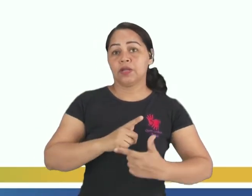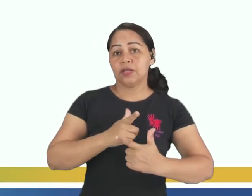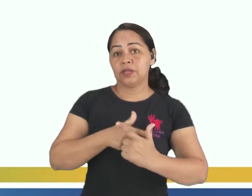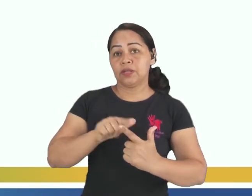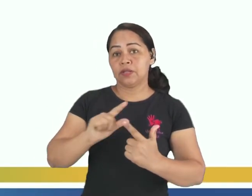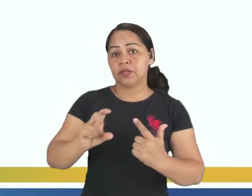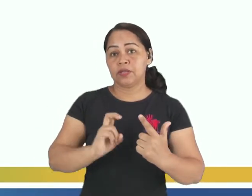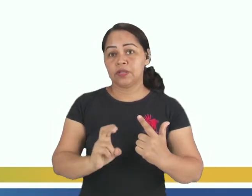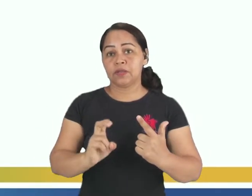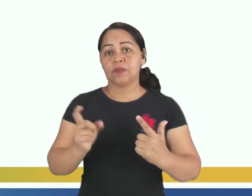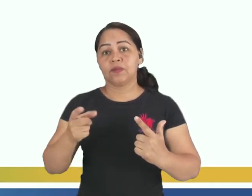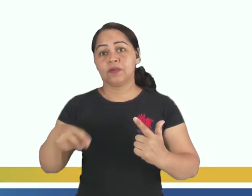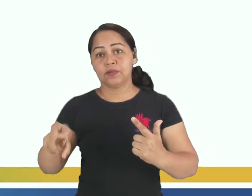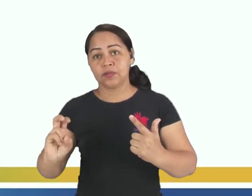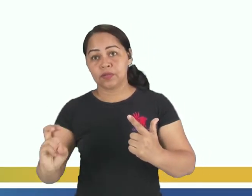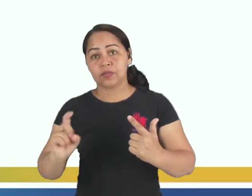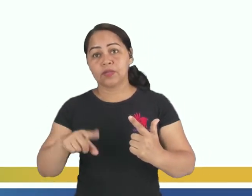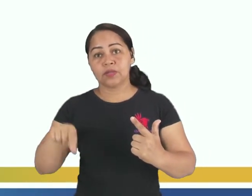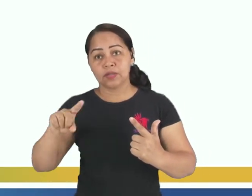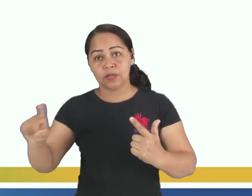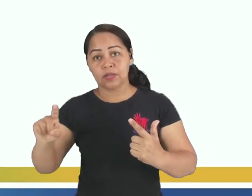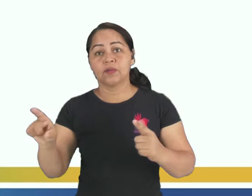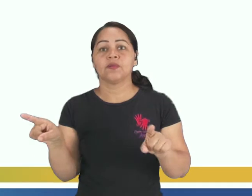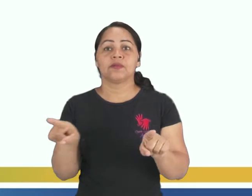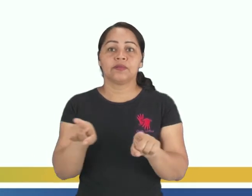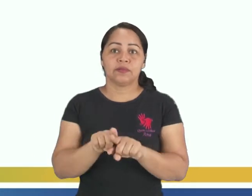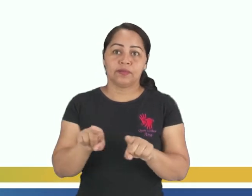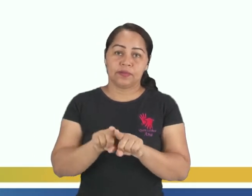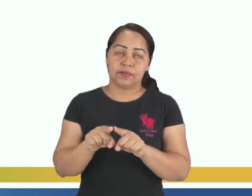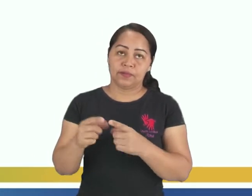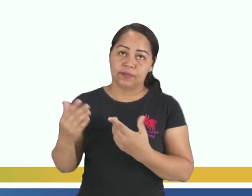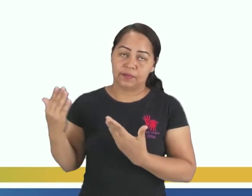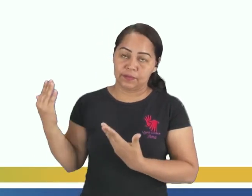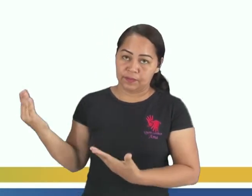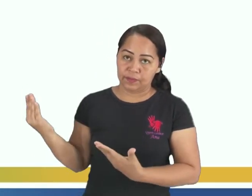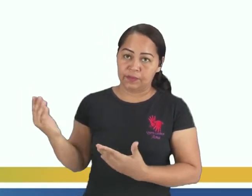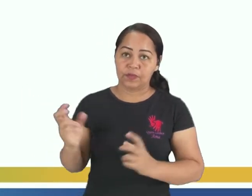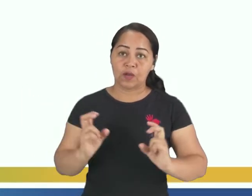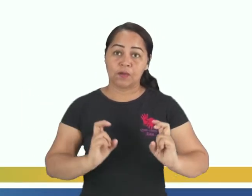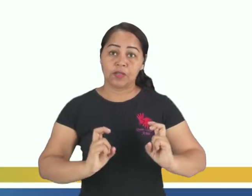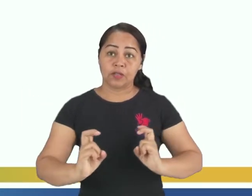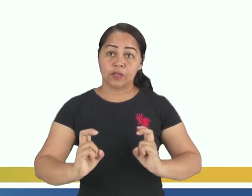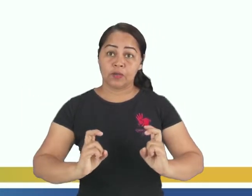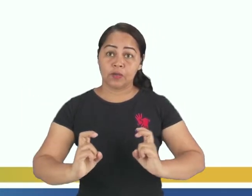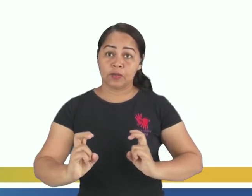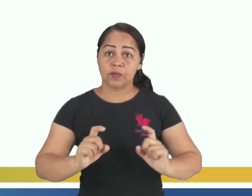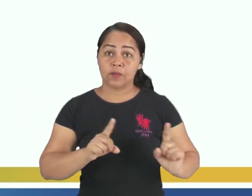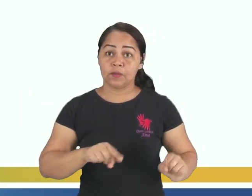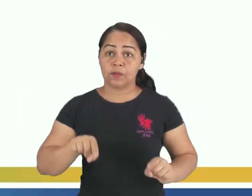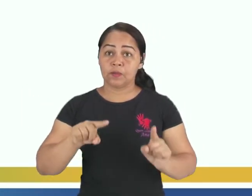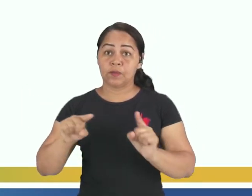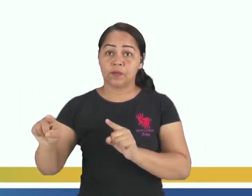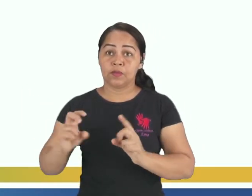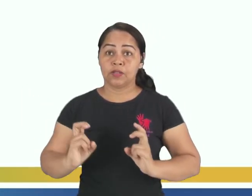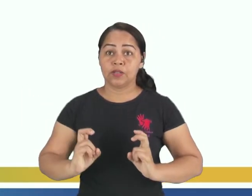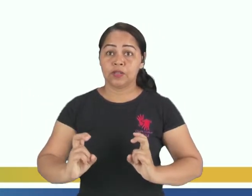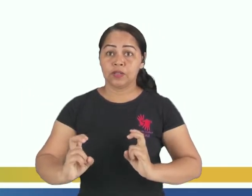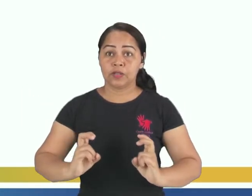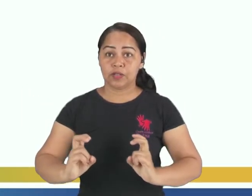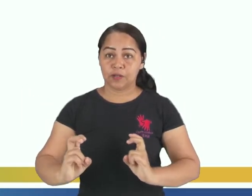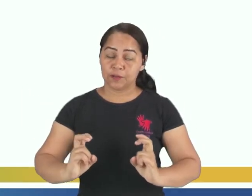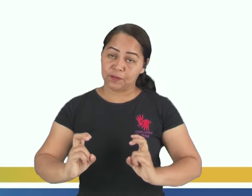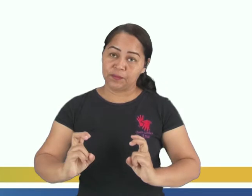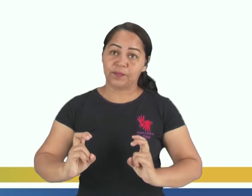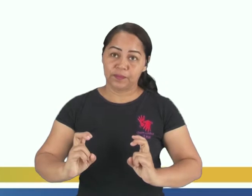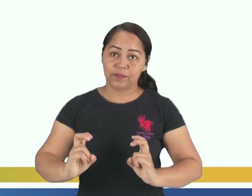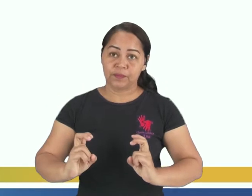embaixo, quando eu fizer raiz de 5 vezes raiz de 5, vai dar 5. Porque eu tenho a raiz quadrada de 5 elevado ao quadrado, que por